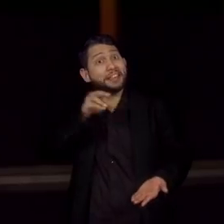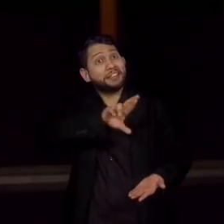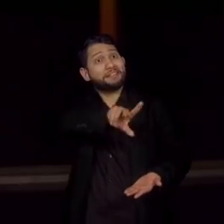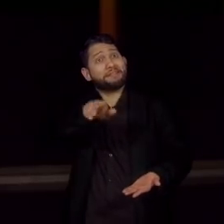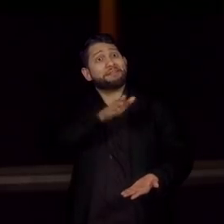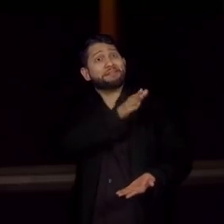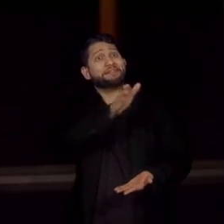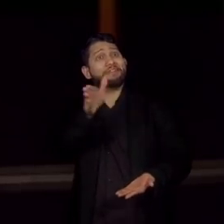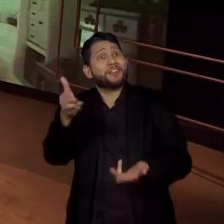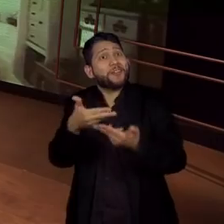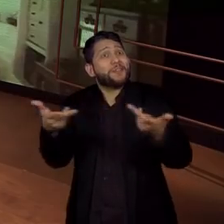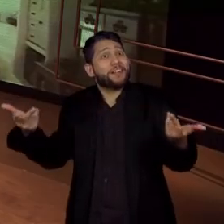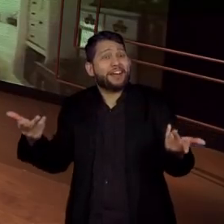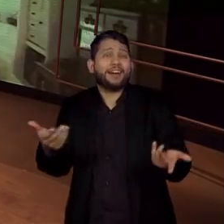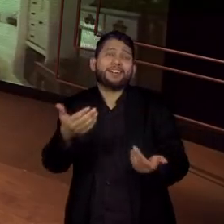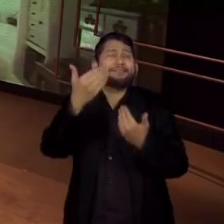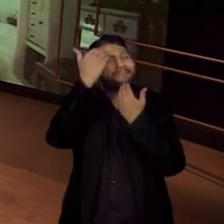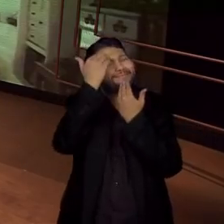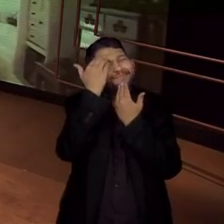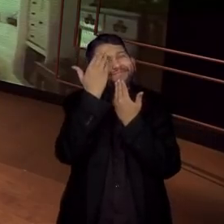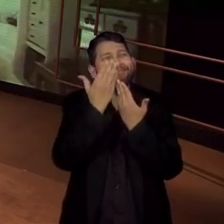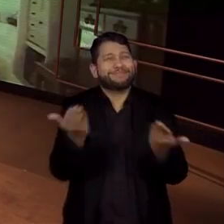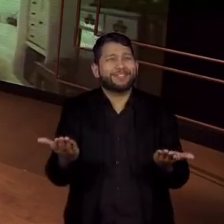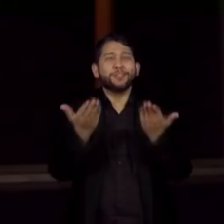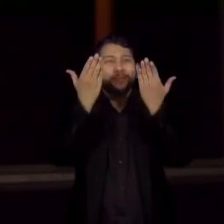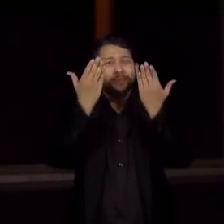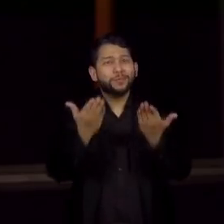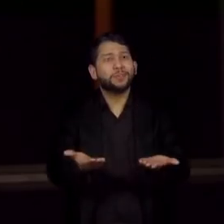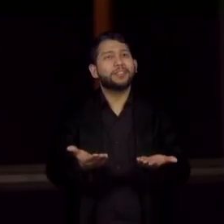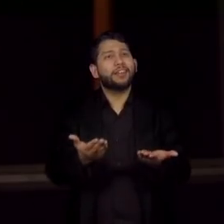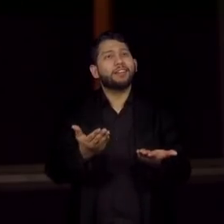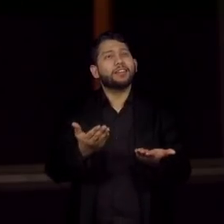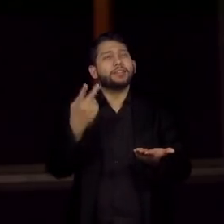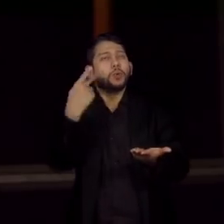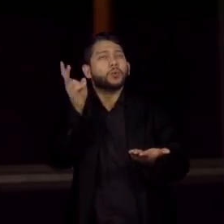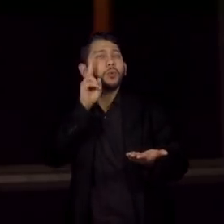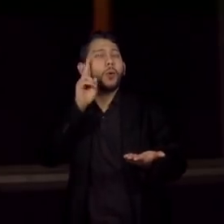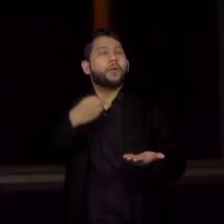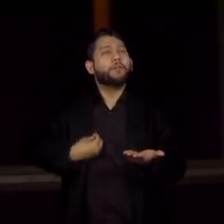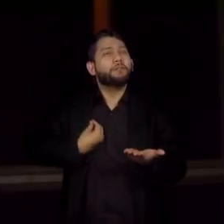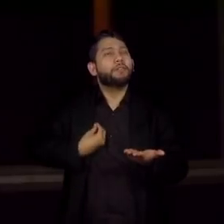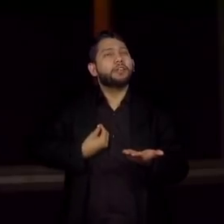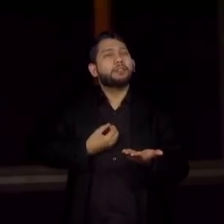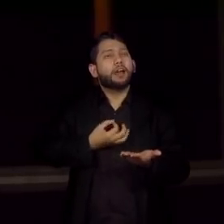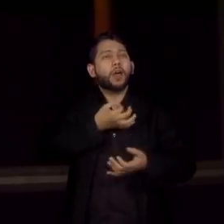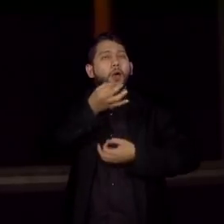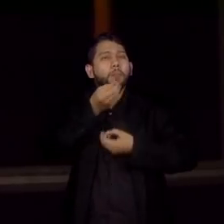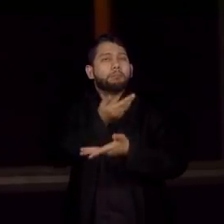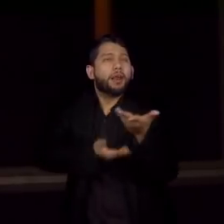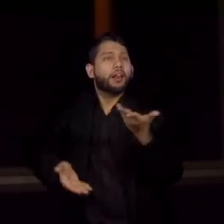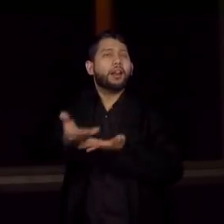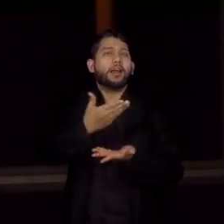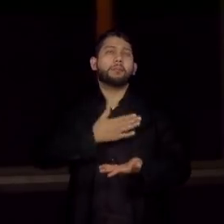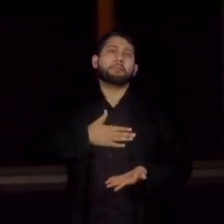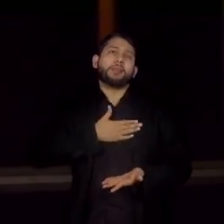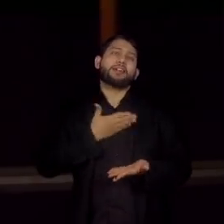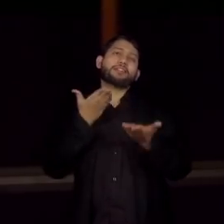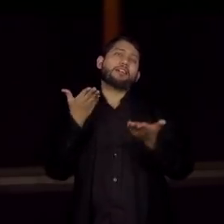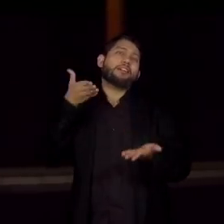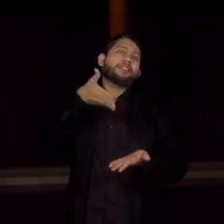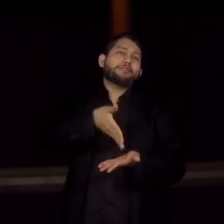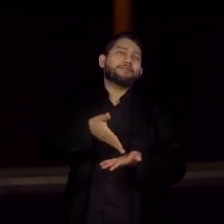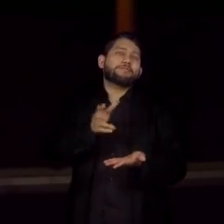então, assim, a gente agradece você compartilhar essas histórias com a gente aqui no Persona. Foi um prazer te receber,